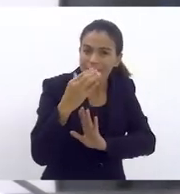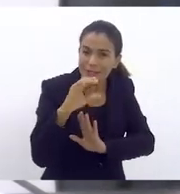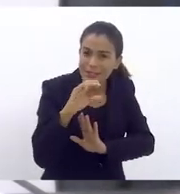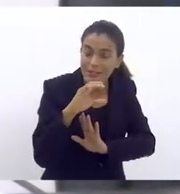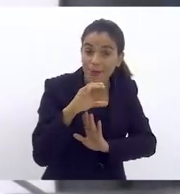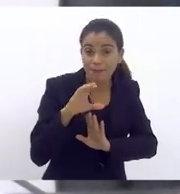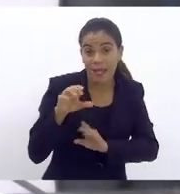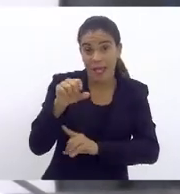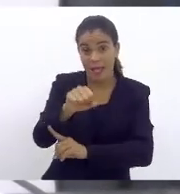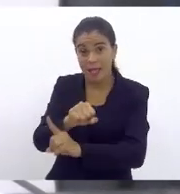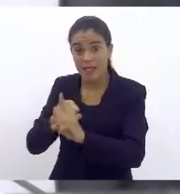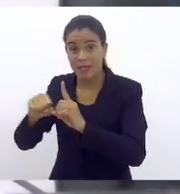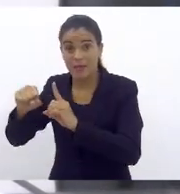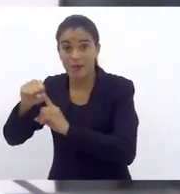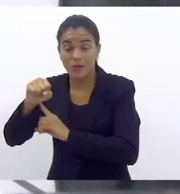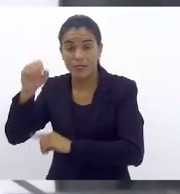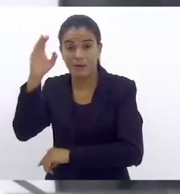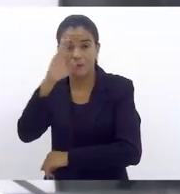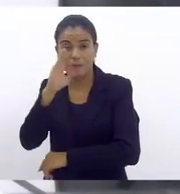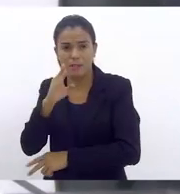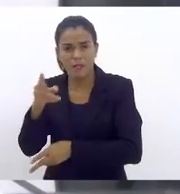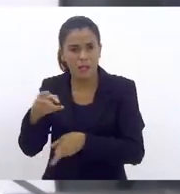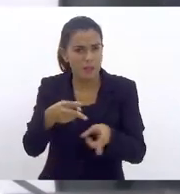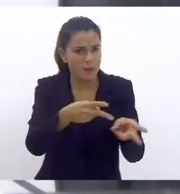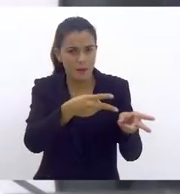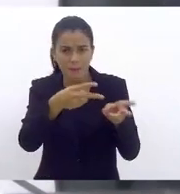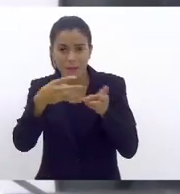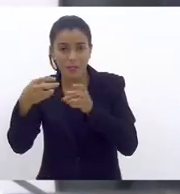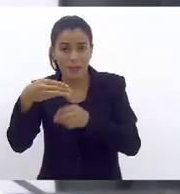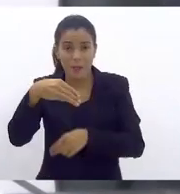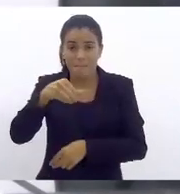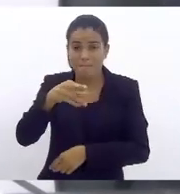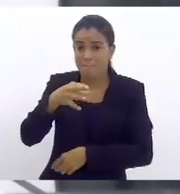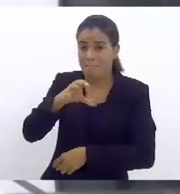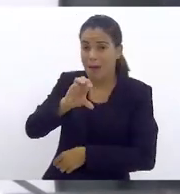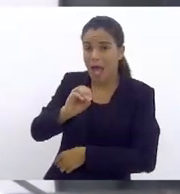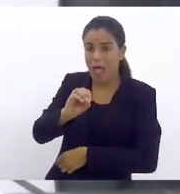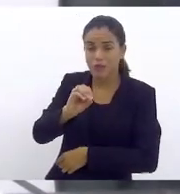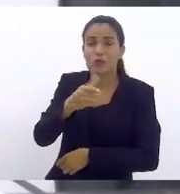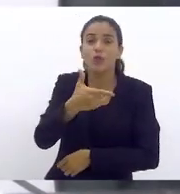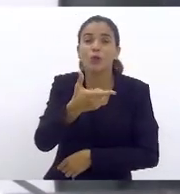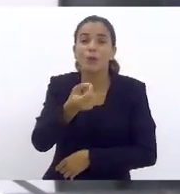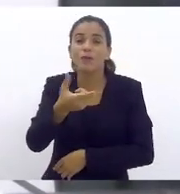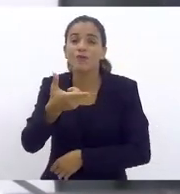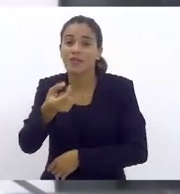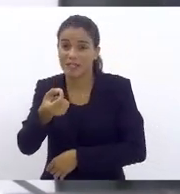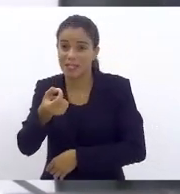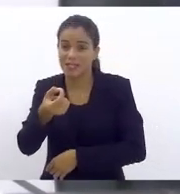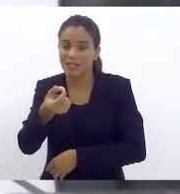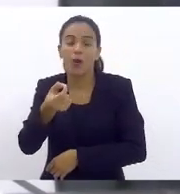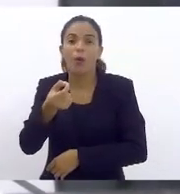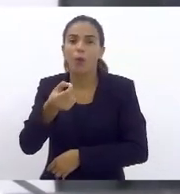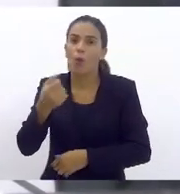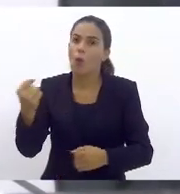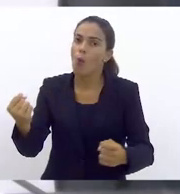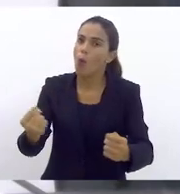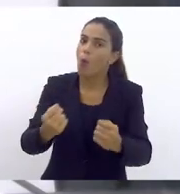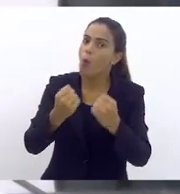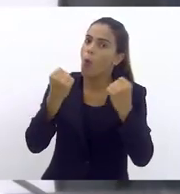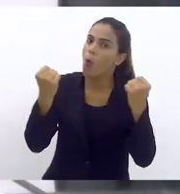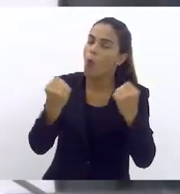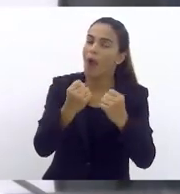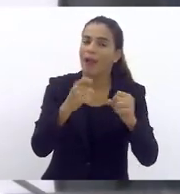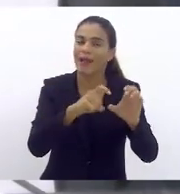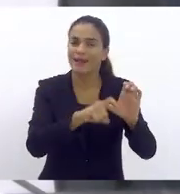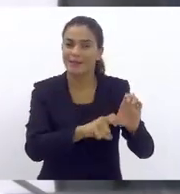a sociedade brasileira percebe em março de 2020 nos meses que se seguiram a gravidade dessa dependência